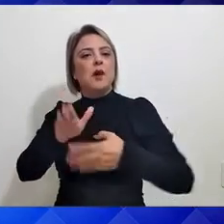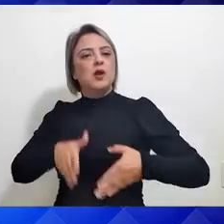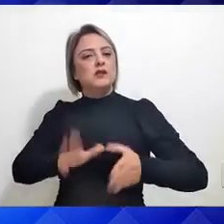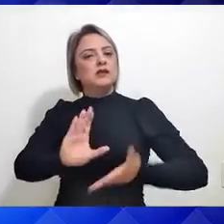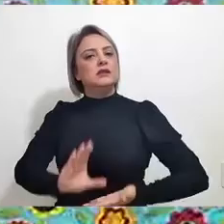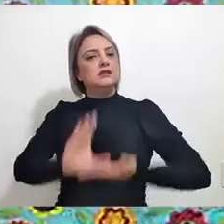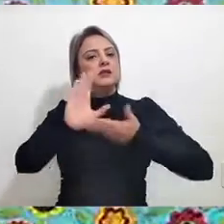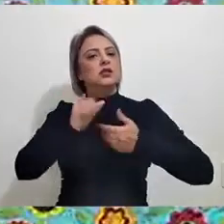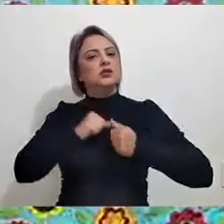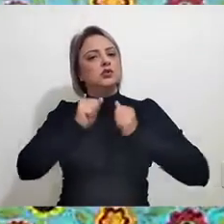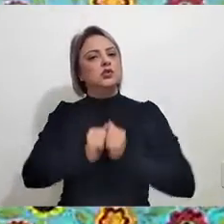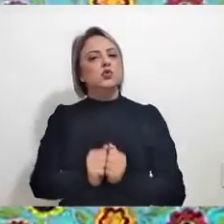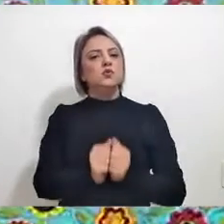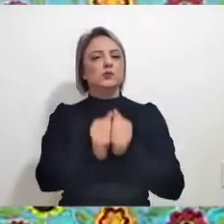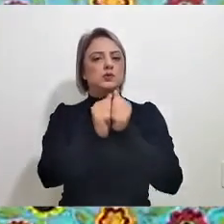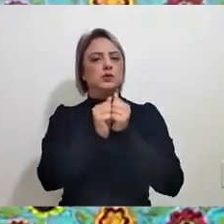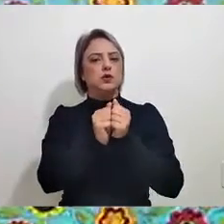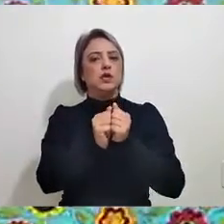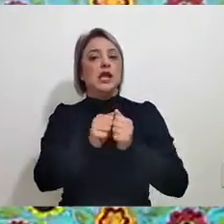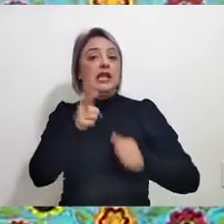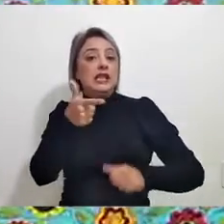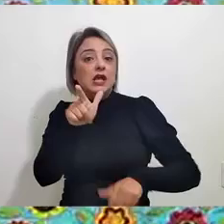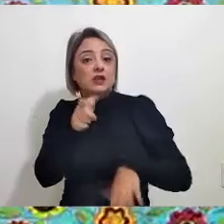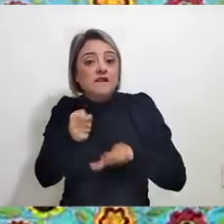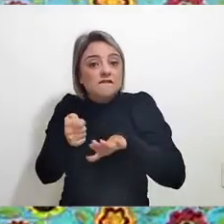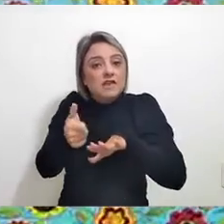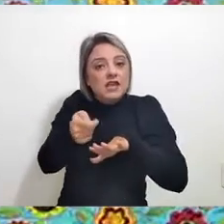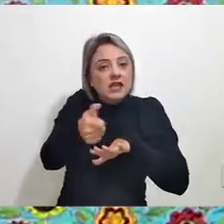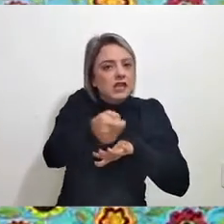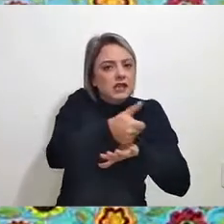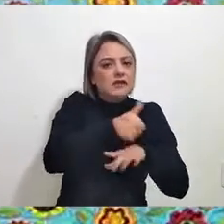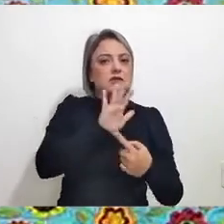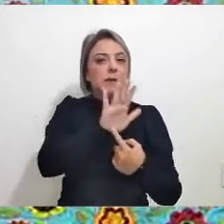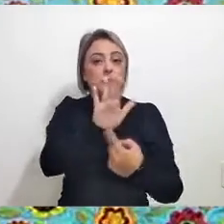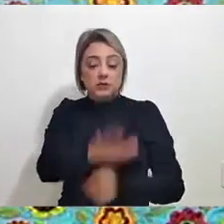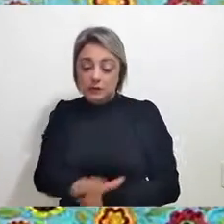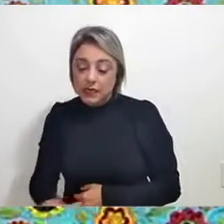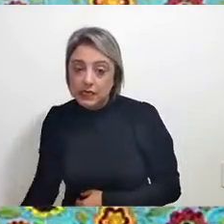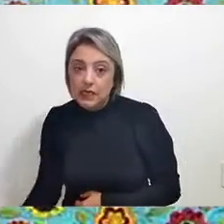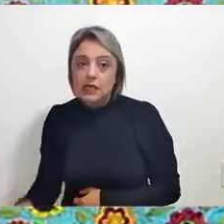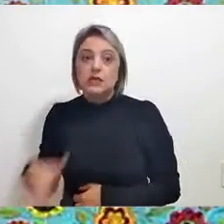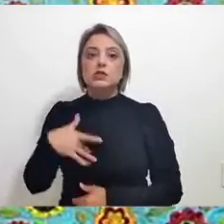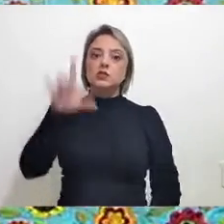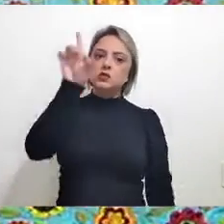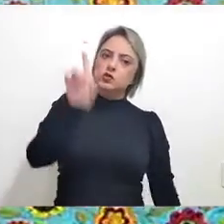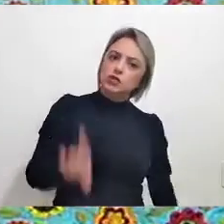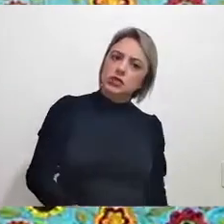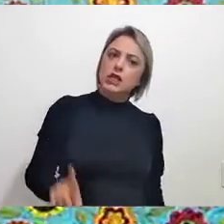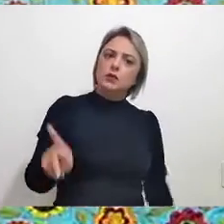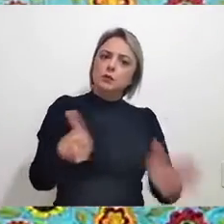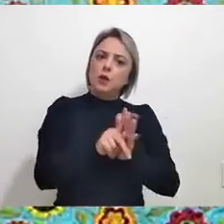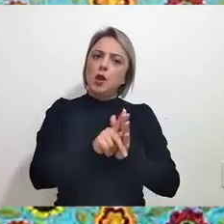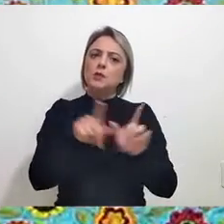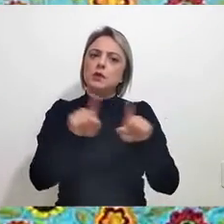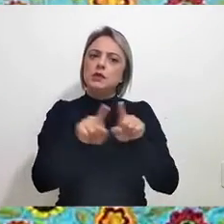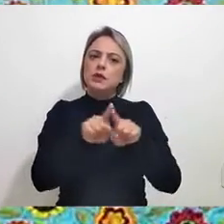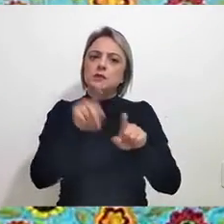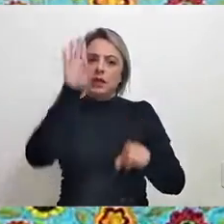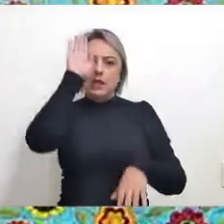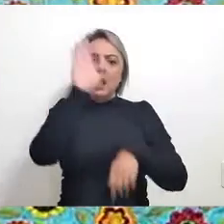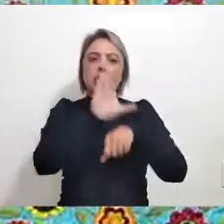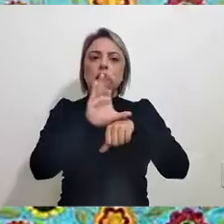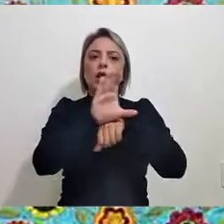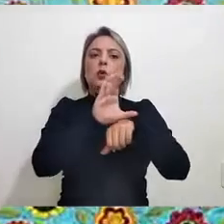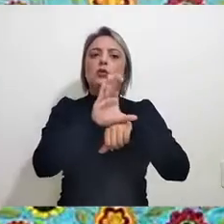da juventude, da adolescência, sofre muito com isso. Por quê? Porque as pessoas acham que crianças e adolescentes não